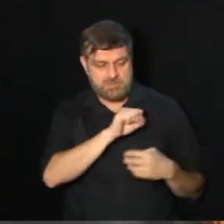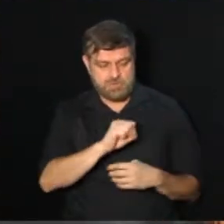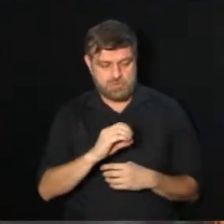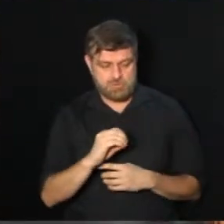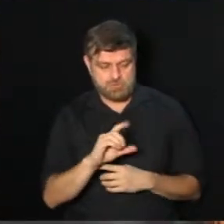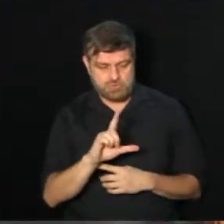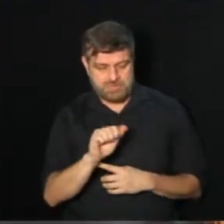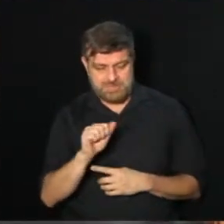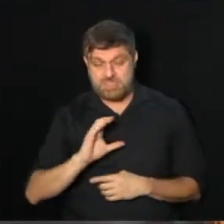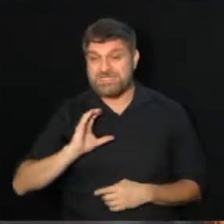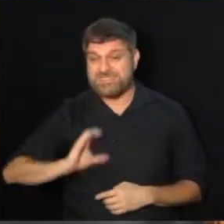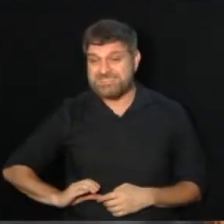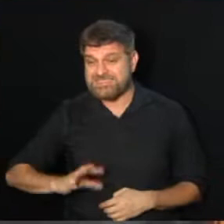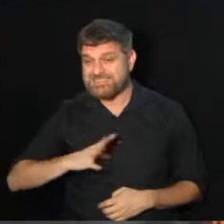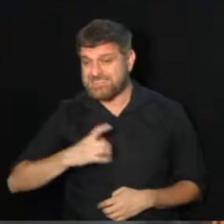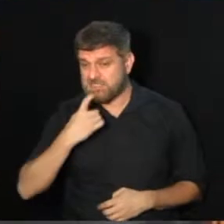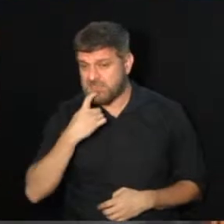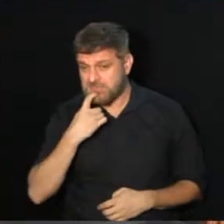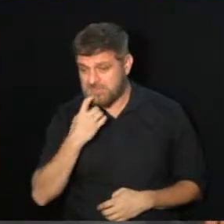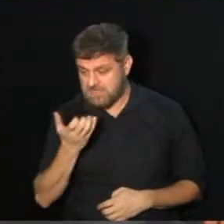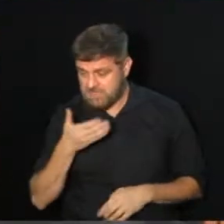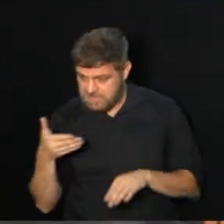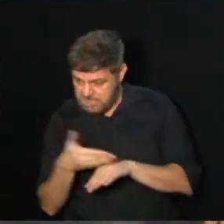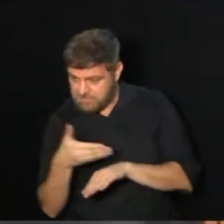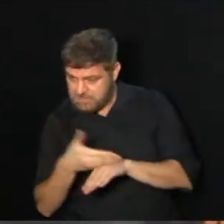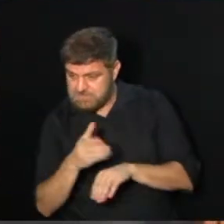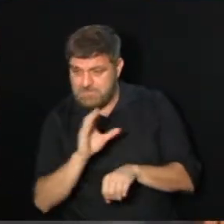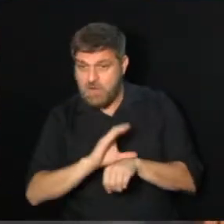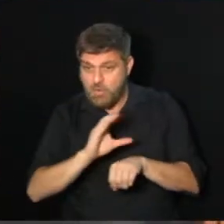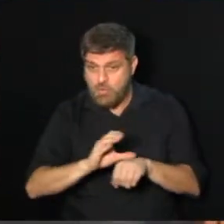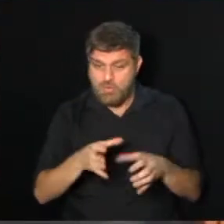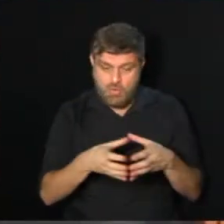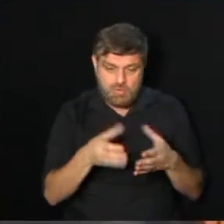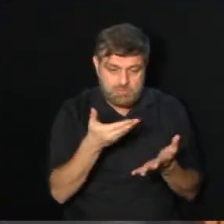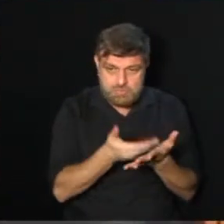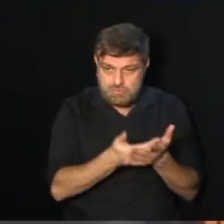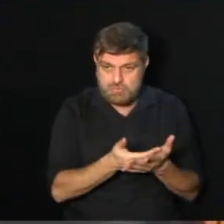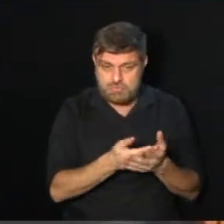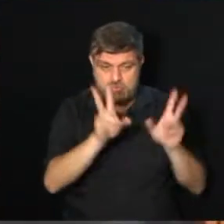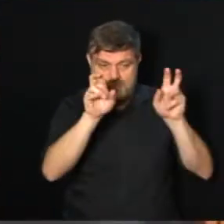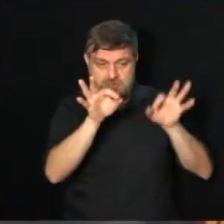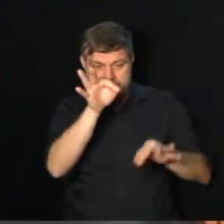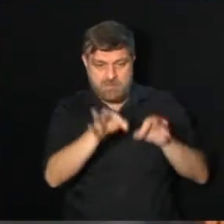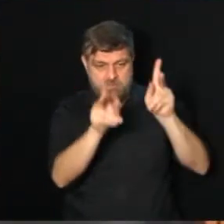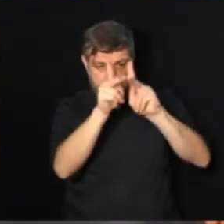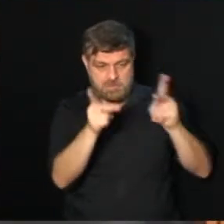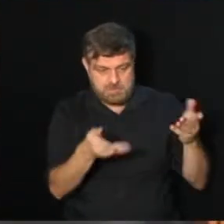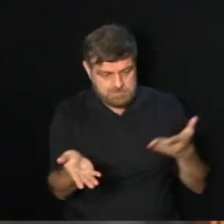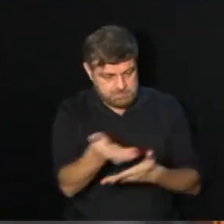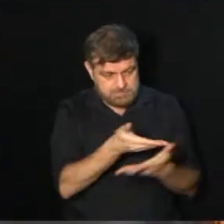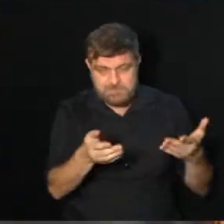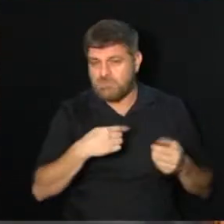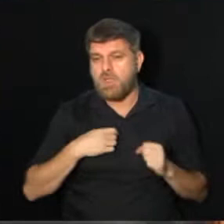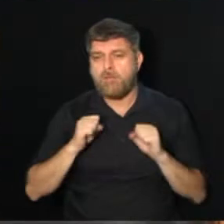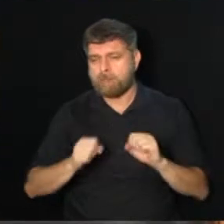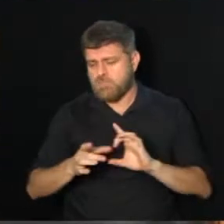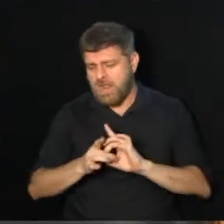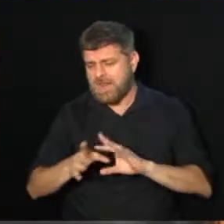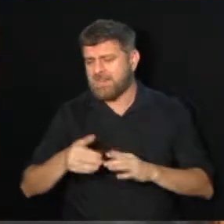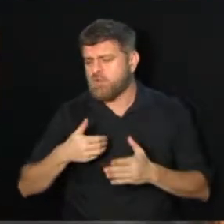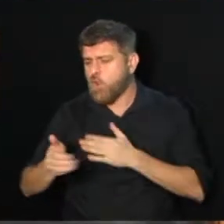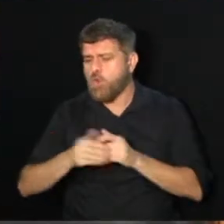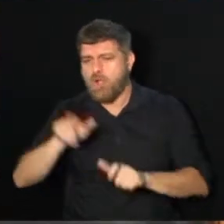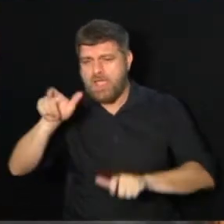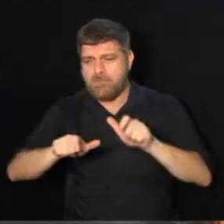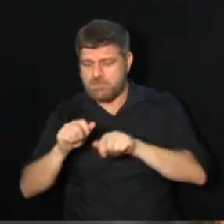do cidadão da cidade que queira estar conosco nos nossos grupos de estudo sobre o tema, porque nós educaremos, assim, vários